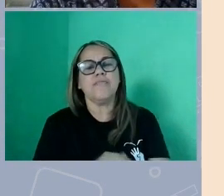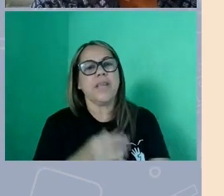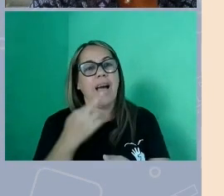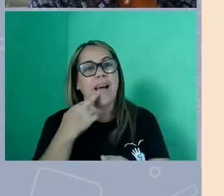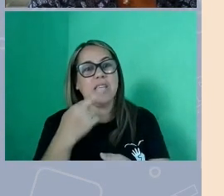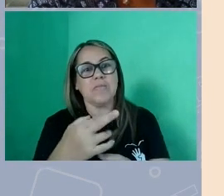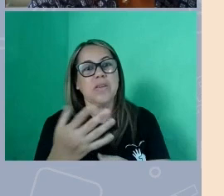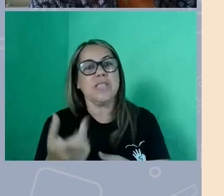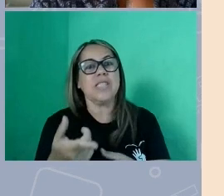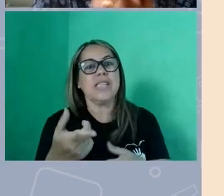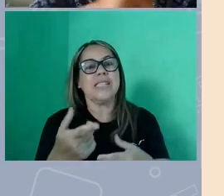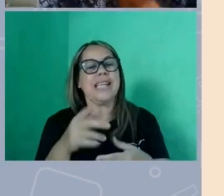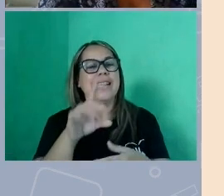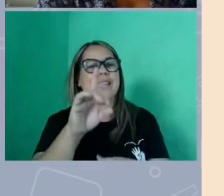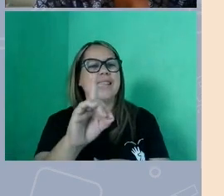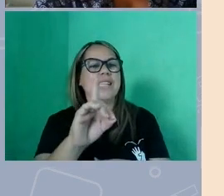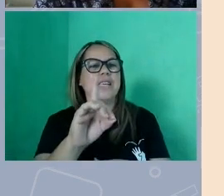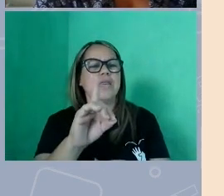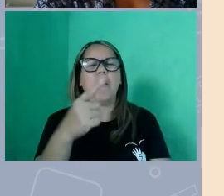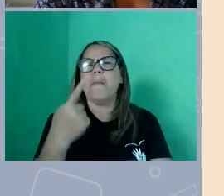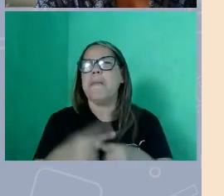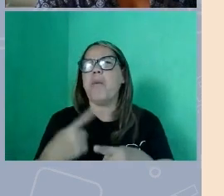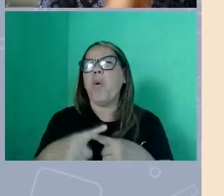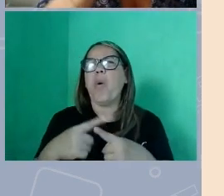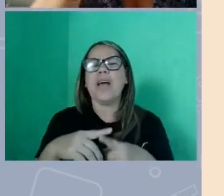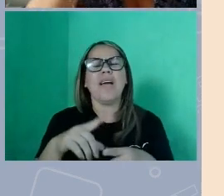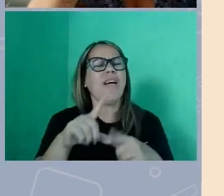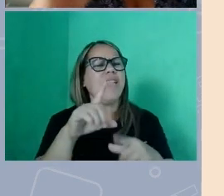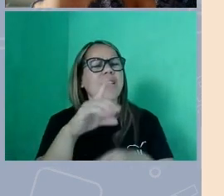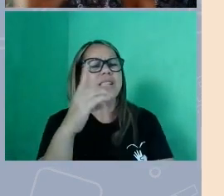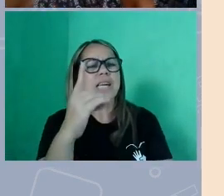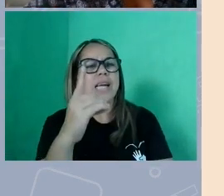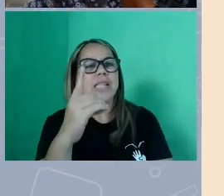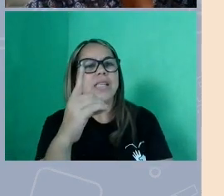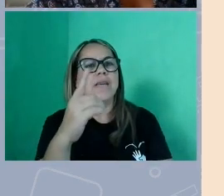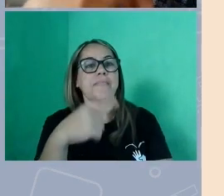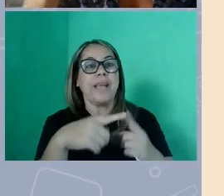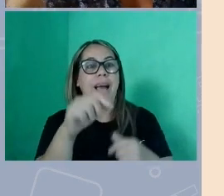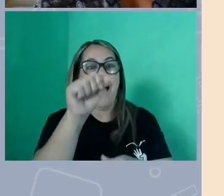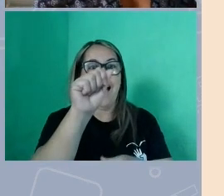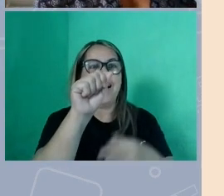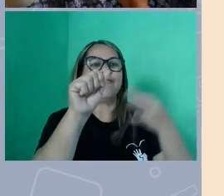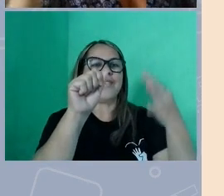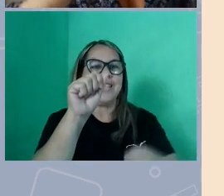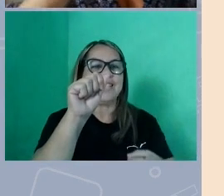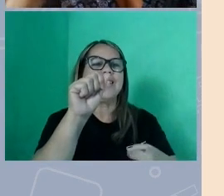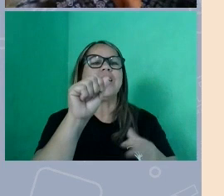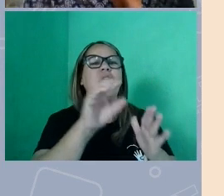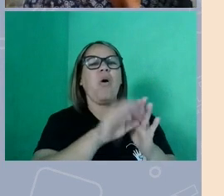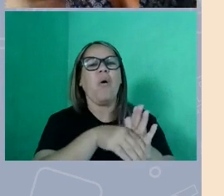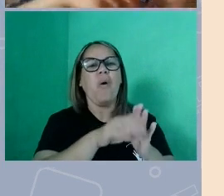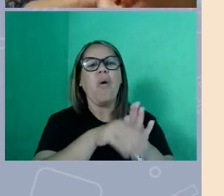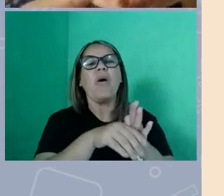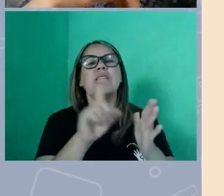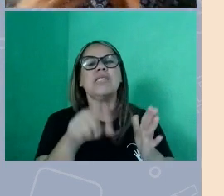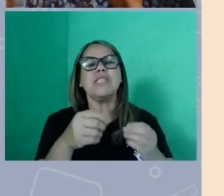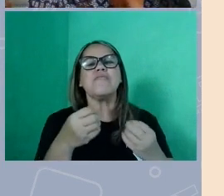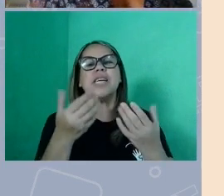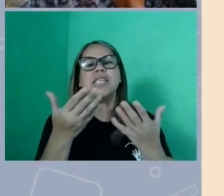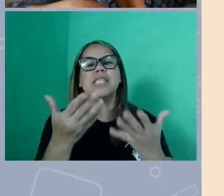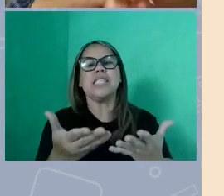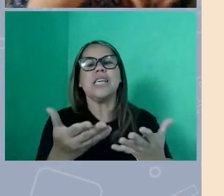correta está na letra D e por que a letra D a letra A está correta é um conceito que é concebido